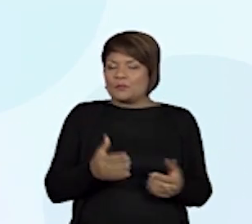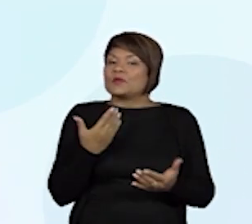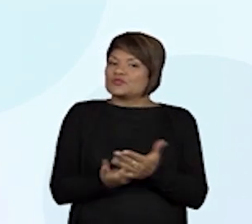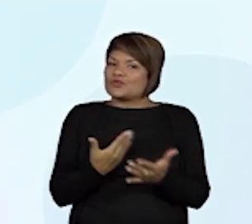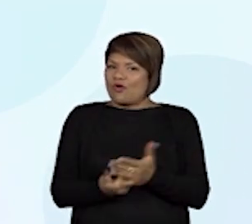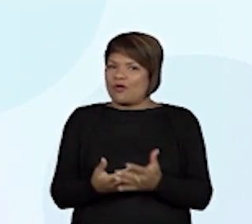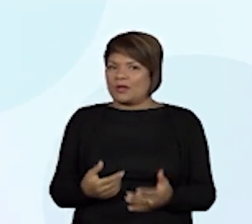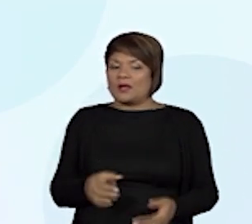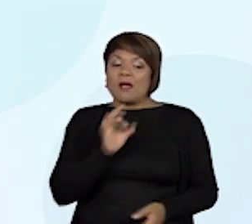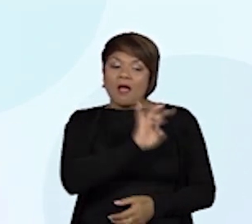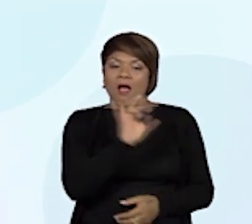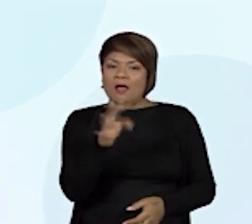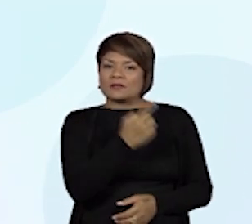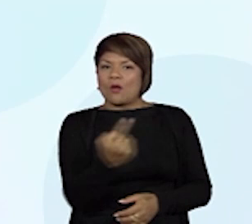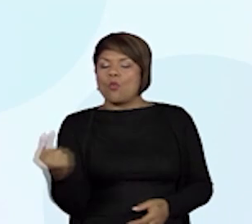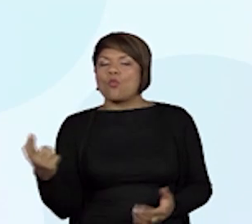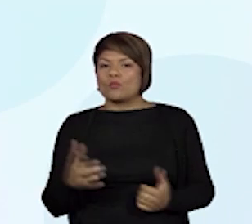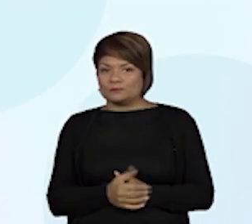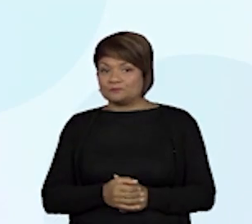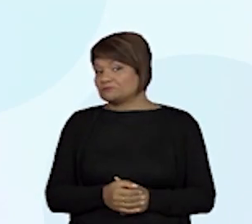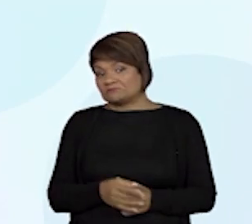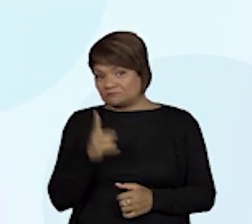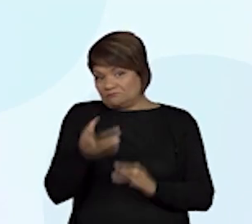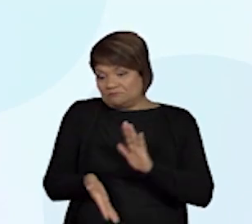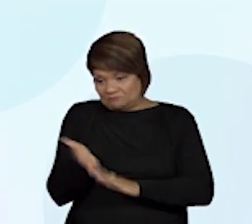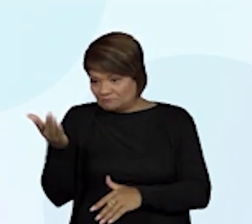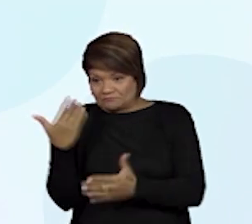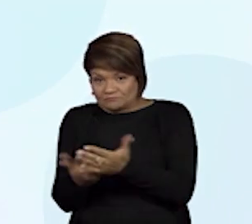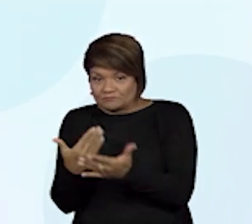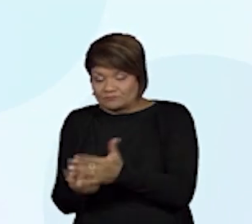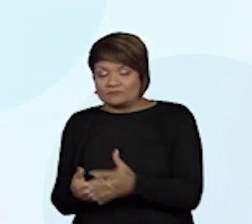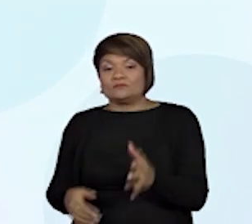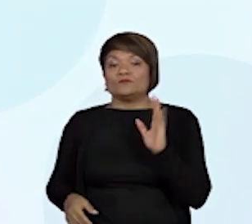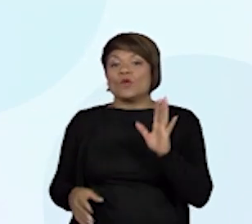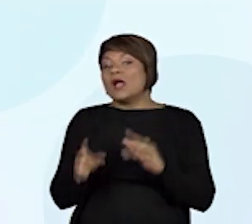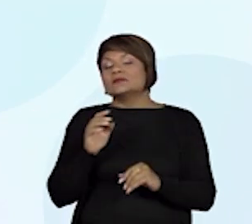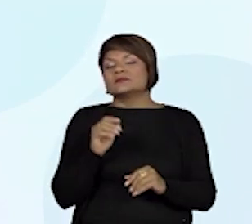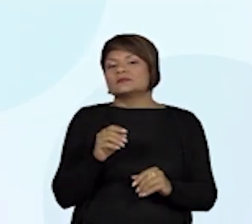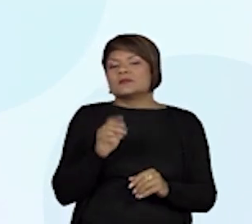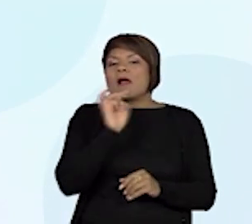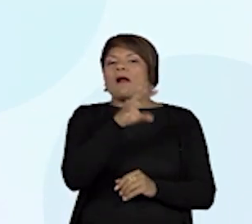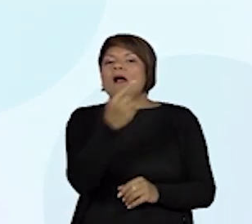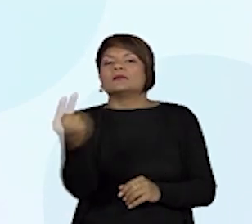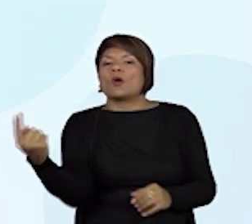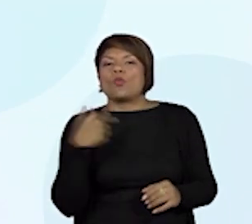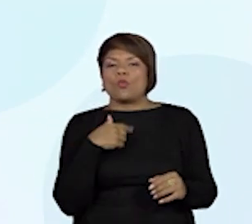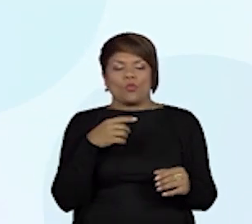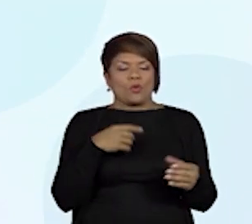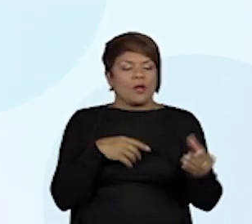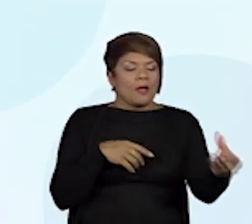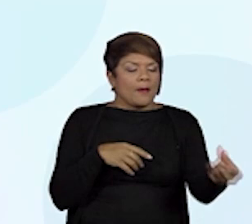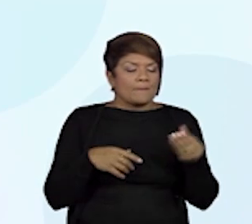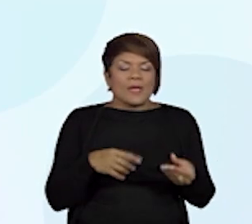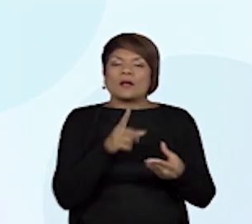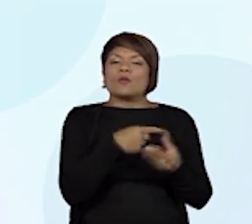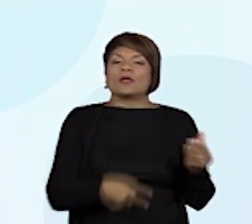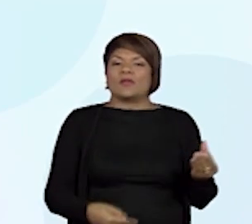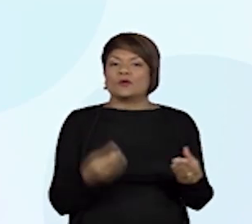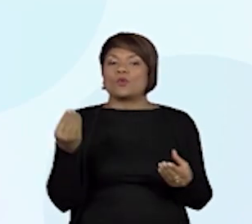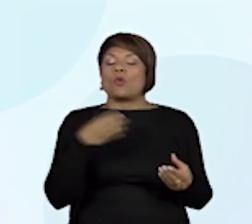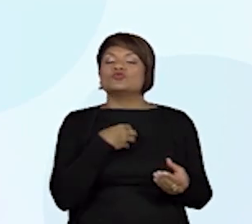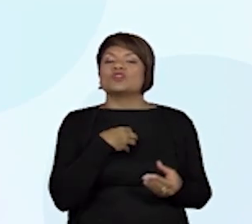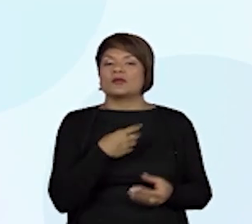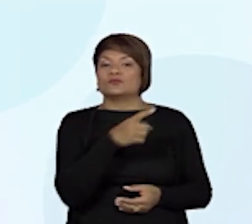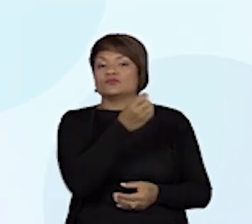esse momento? Nesse momento vocês não estão indo para a escola, mas o momento que cada um pega o caderno para acompanhar a aula aqui do terceiro ano, como será que